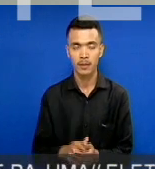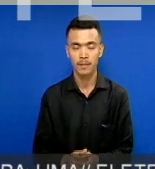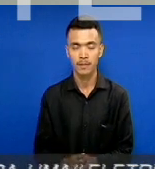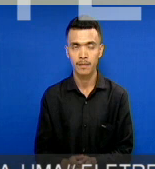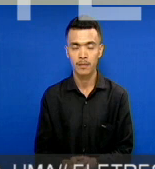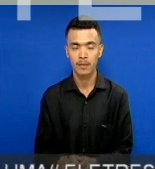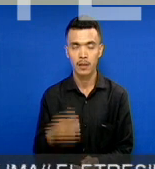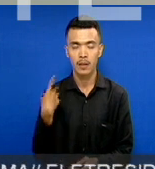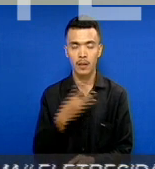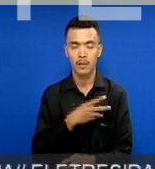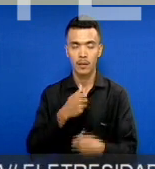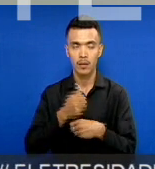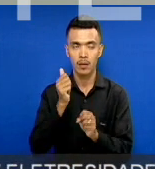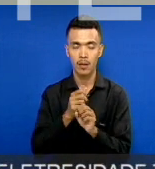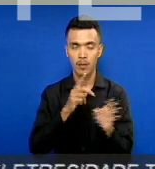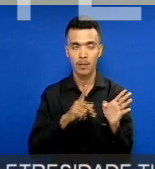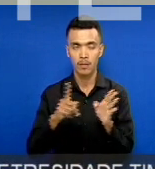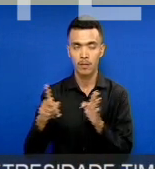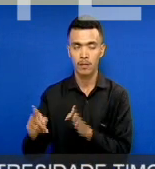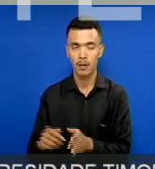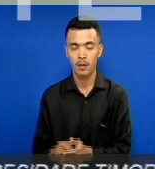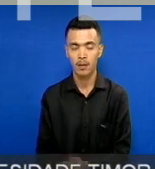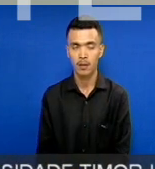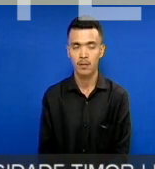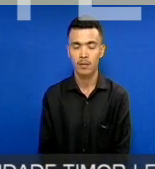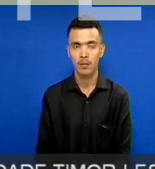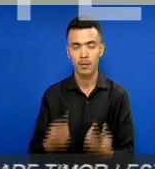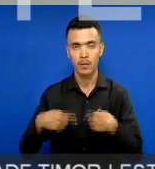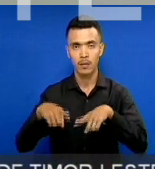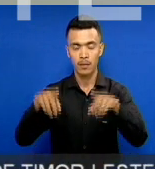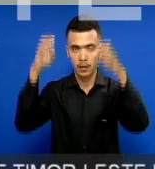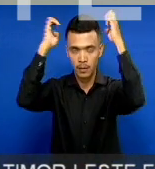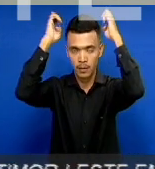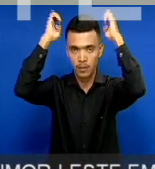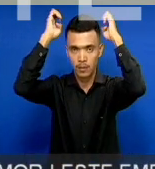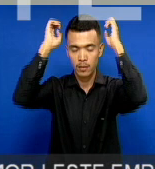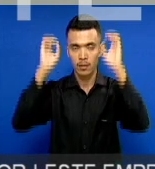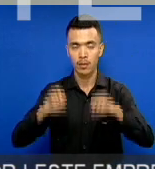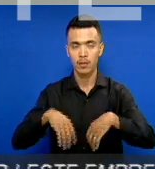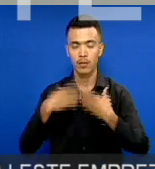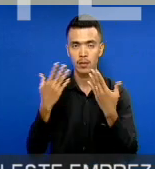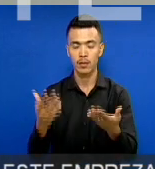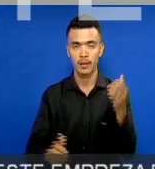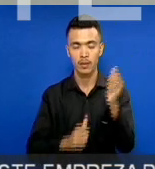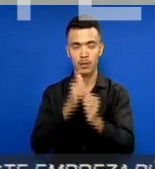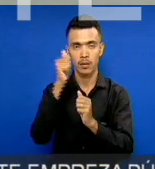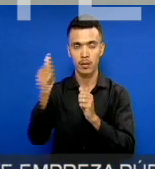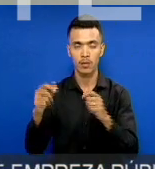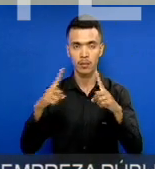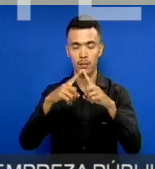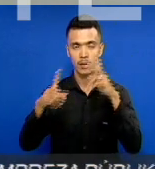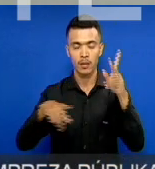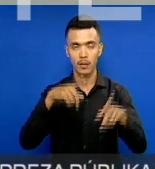eu minha plano e de eu a educação cívica, o ensino para consciencializar e ter eleitor.